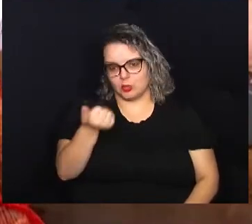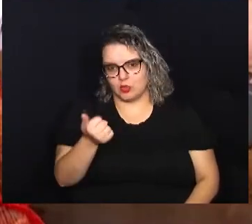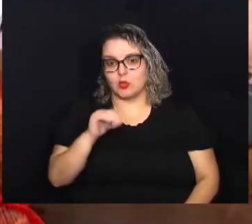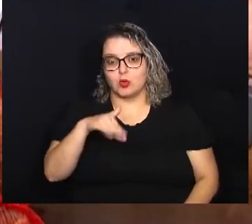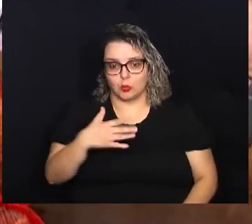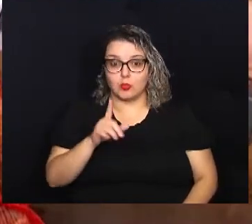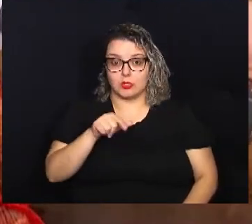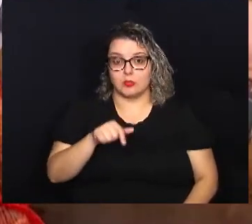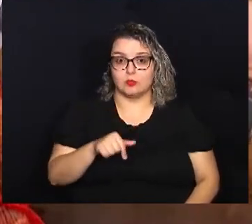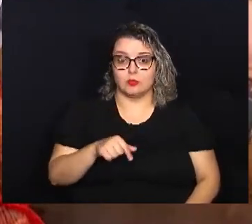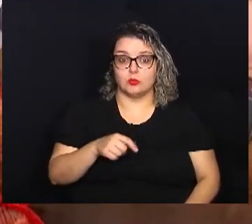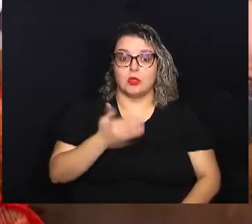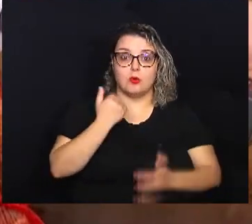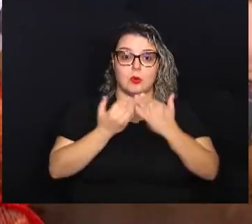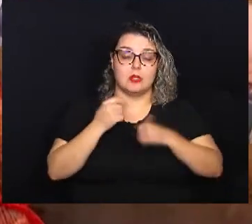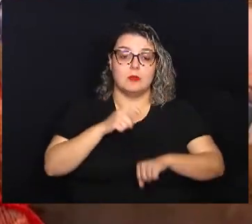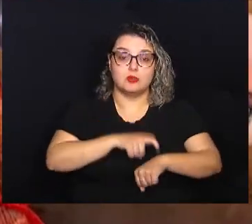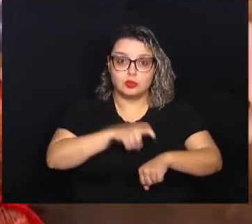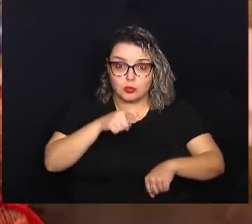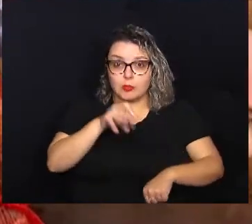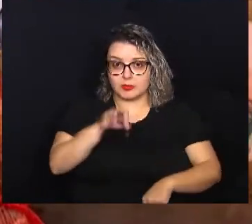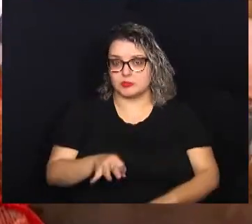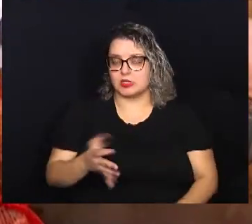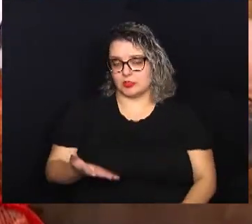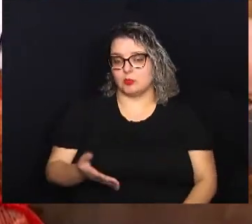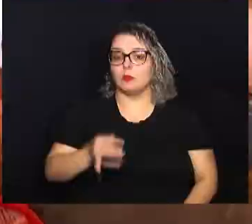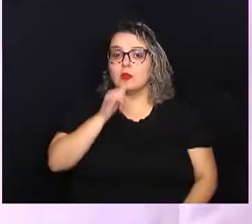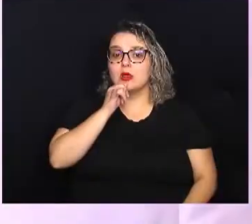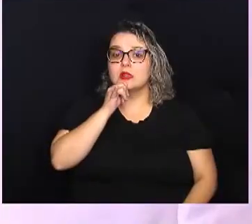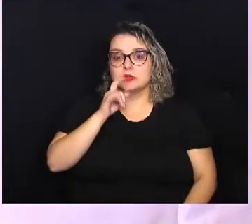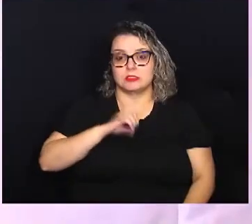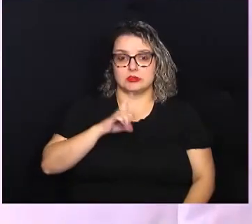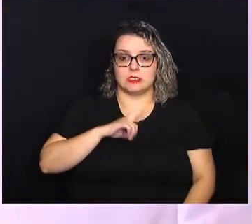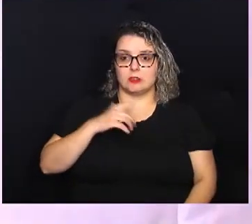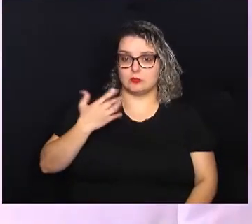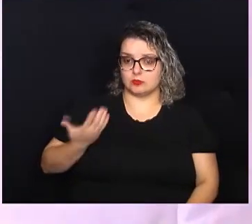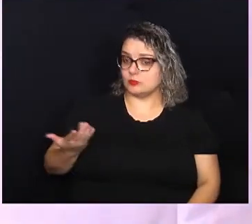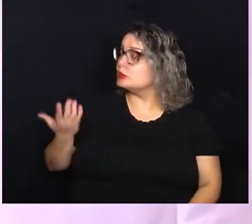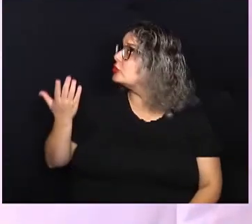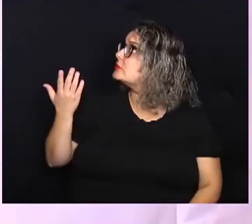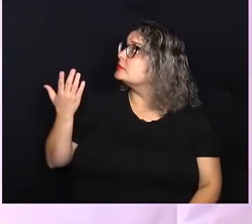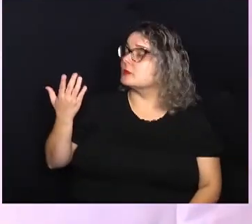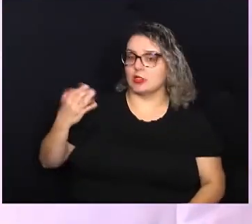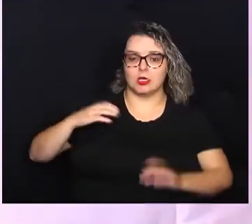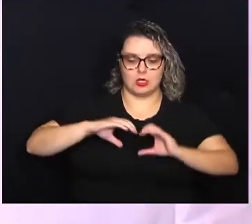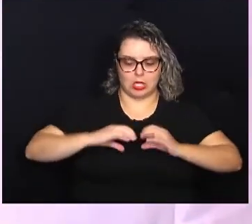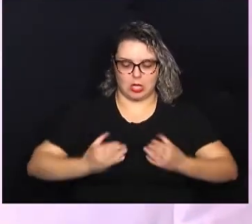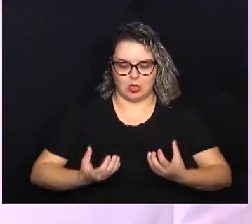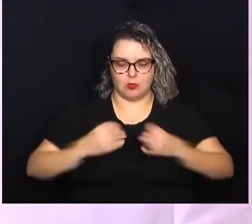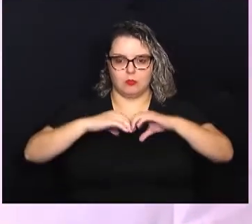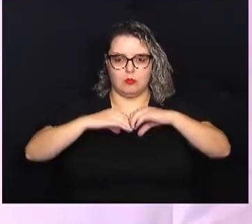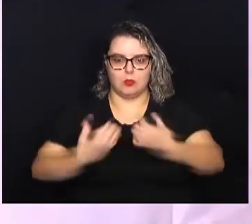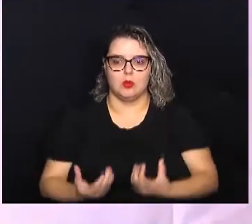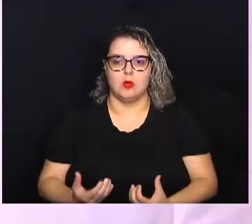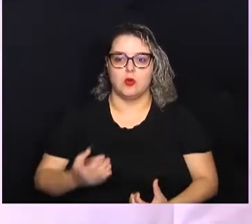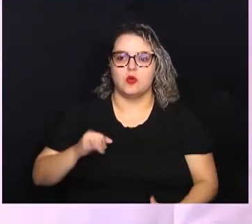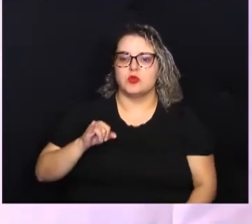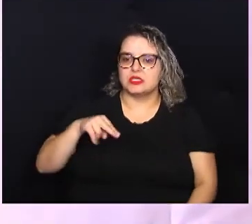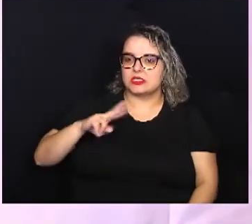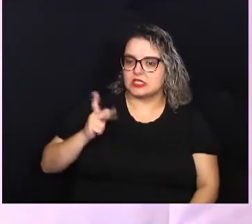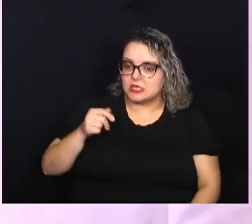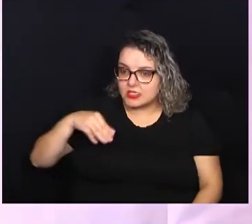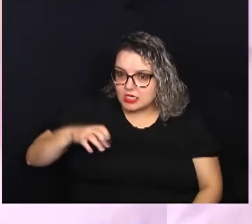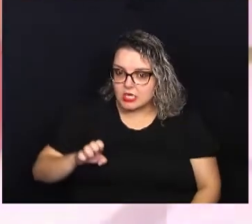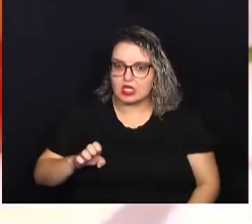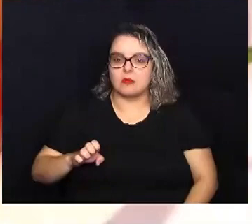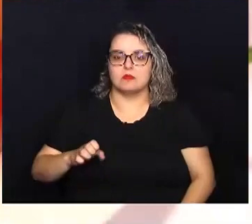é o alimento da época então por exemplo nós temos aqui a abóbora nós temos nós temos